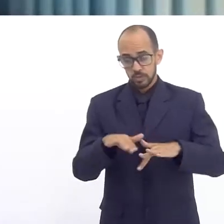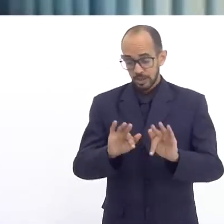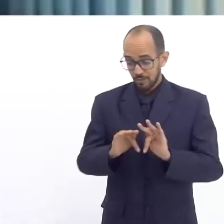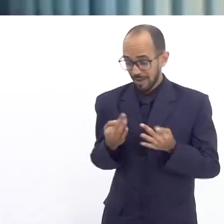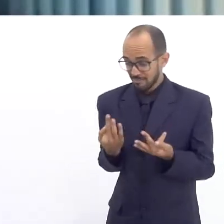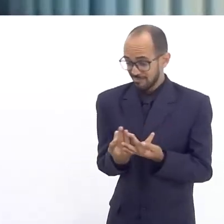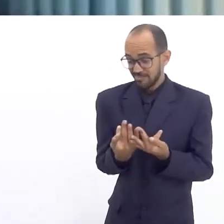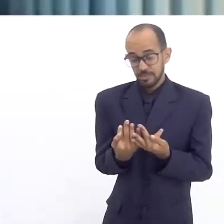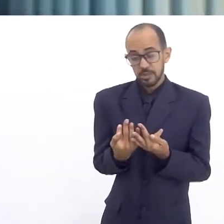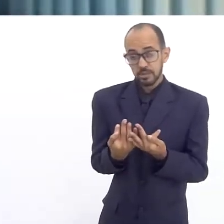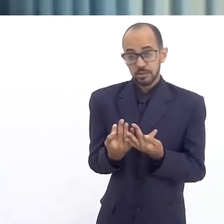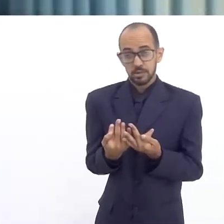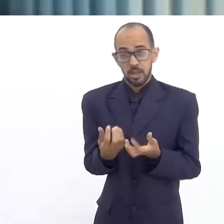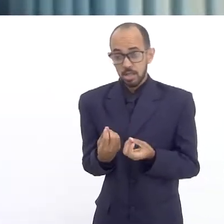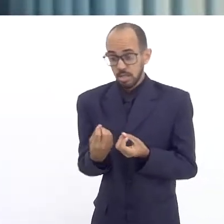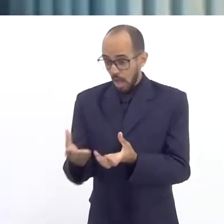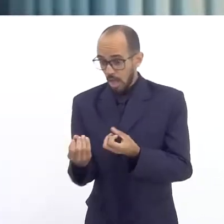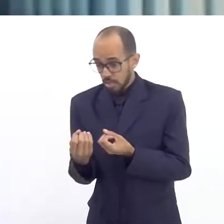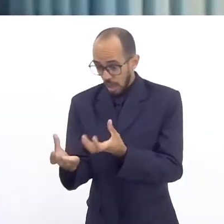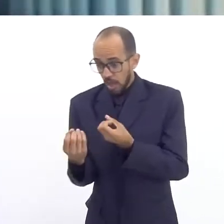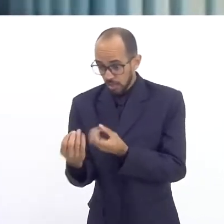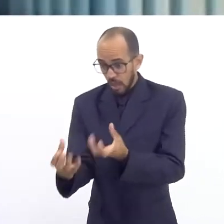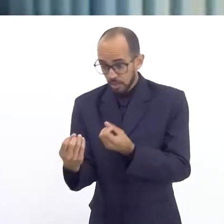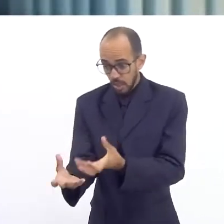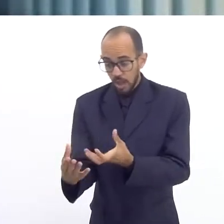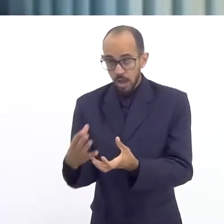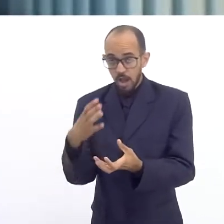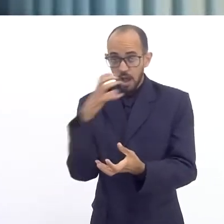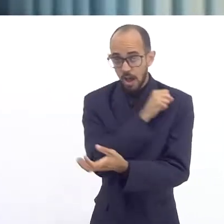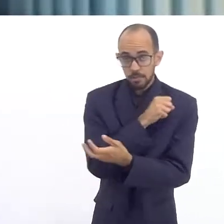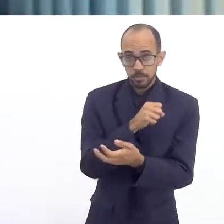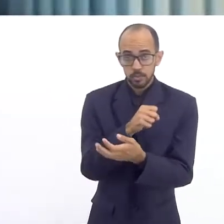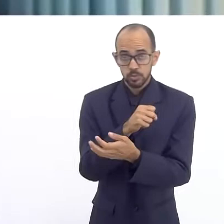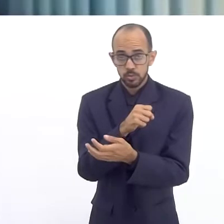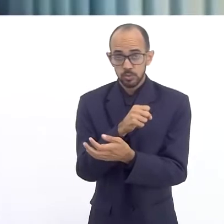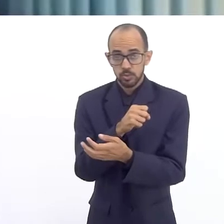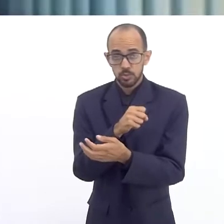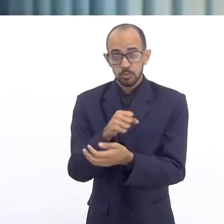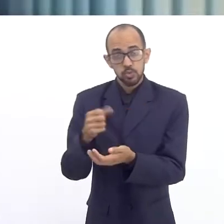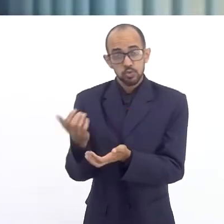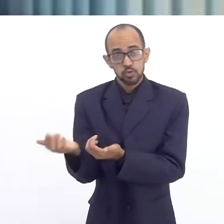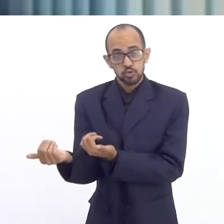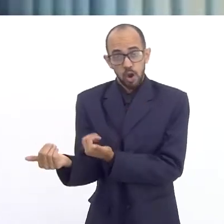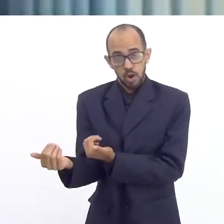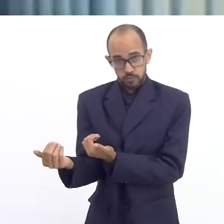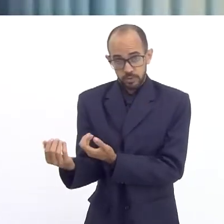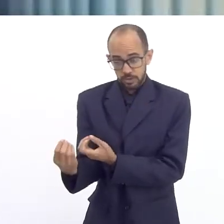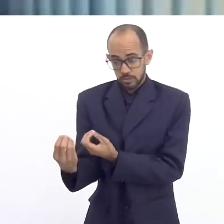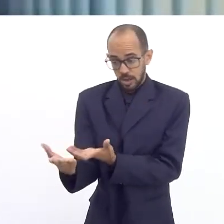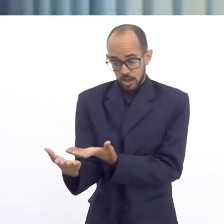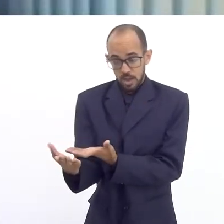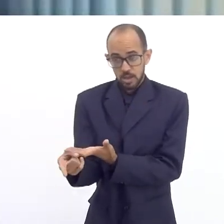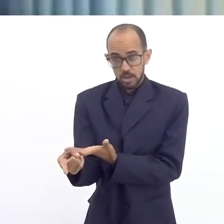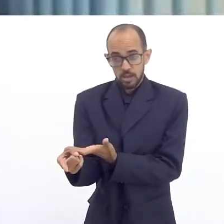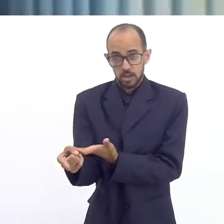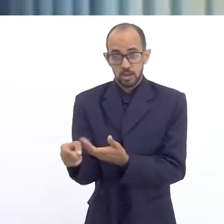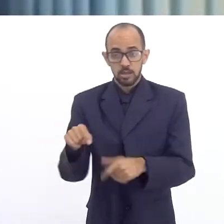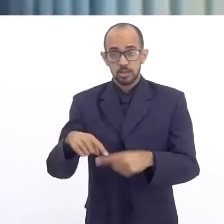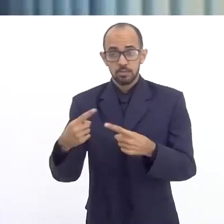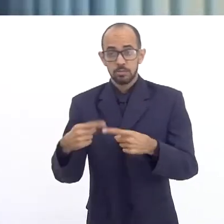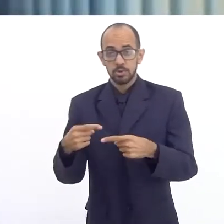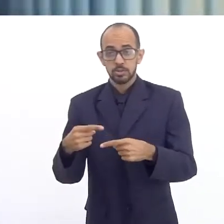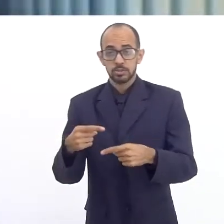é que os pais, às vezes, sabe, dão tanta coisa, e tão rápido, e tão cedo, que é